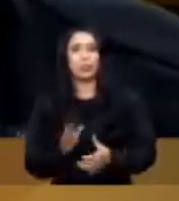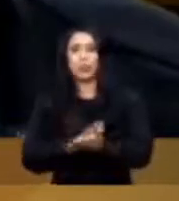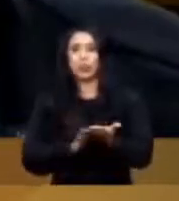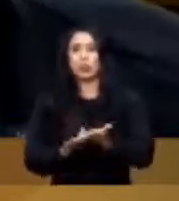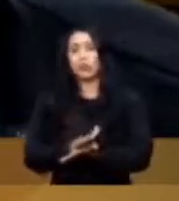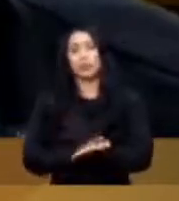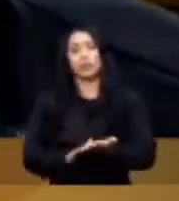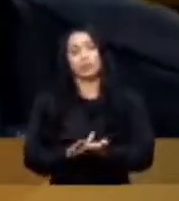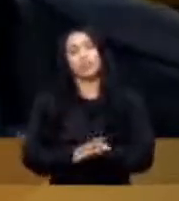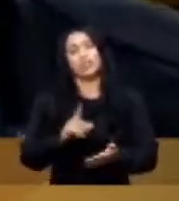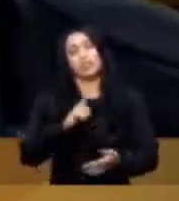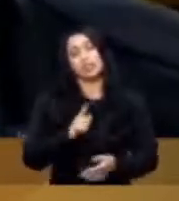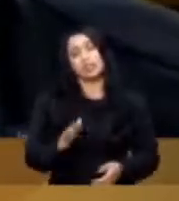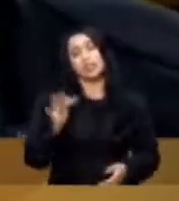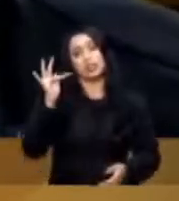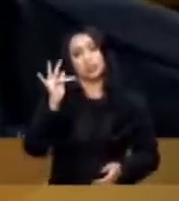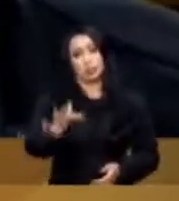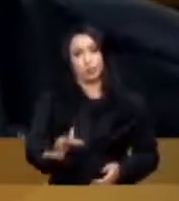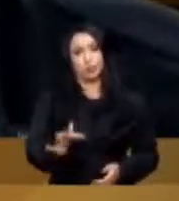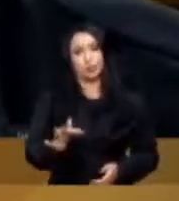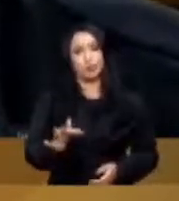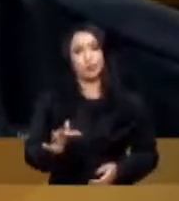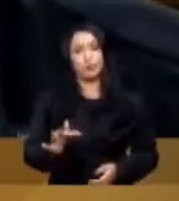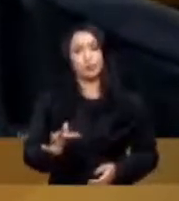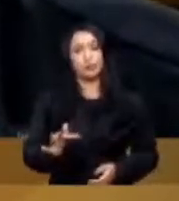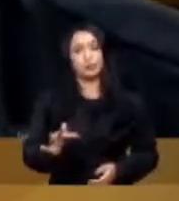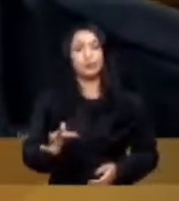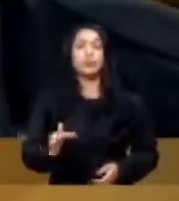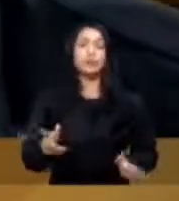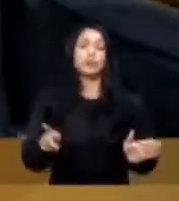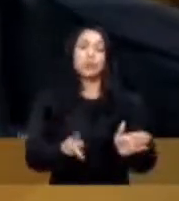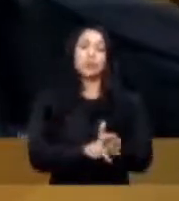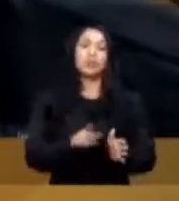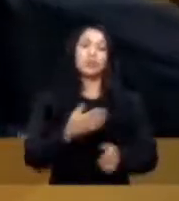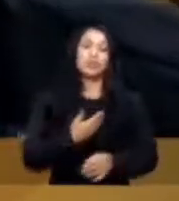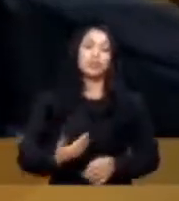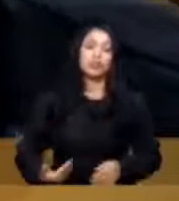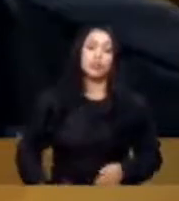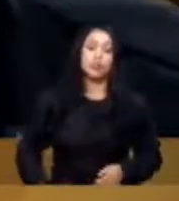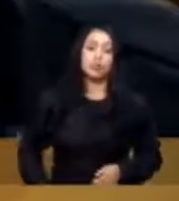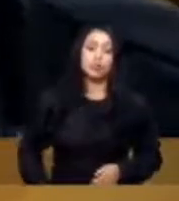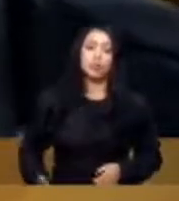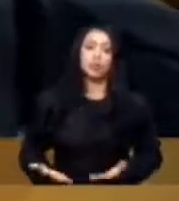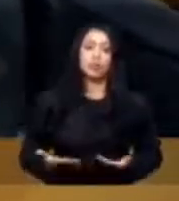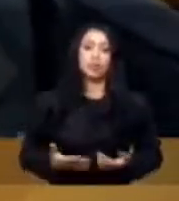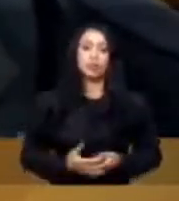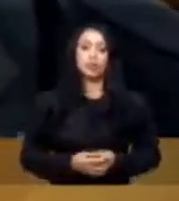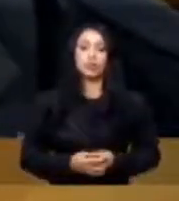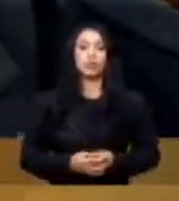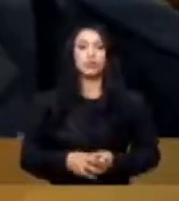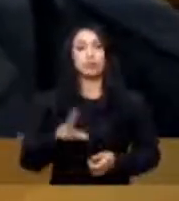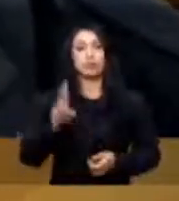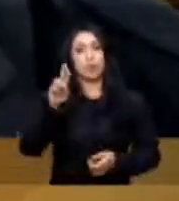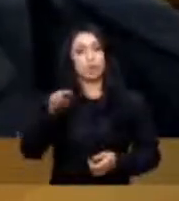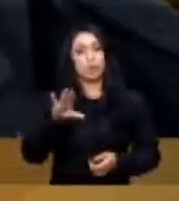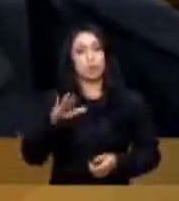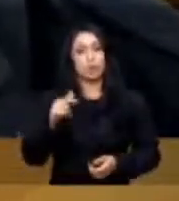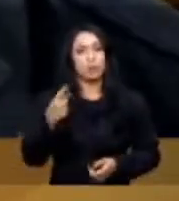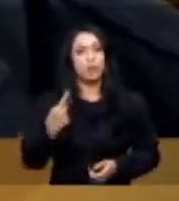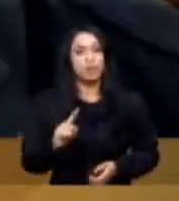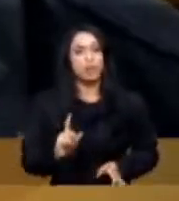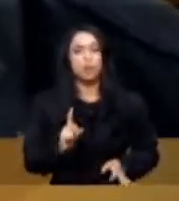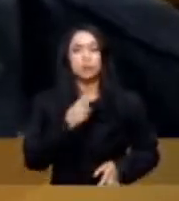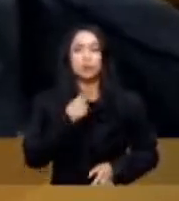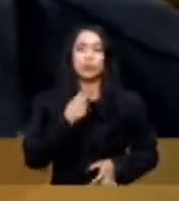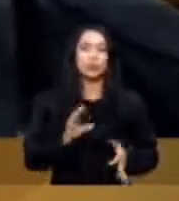daquilo que se colherá com a utilização de patrimônio público por uma liberalidade da União com relação